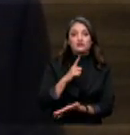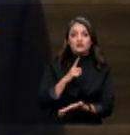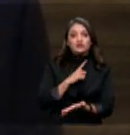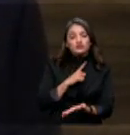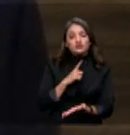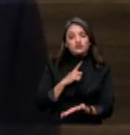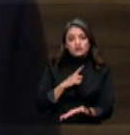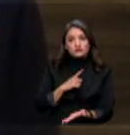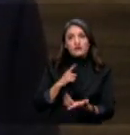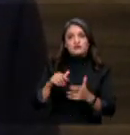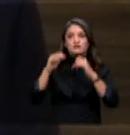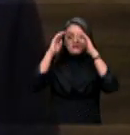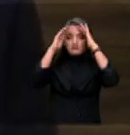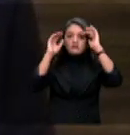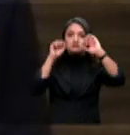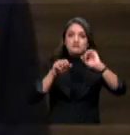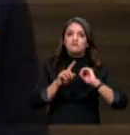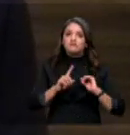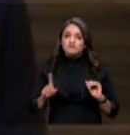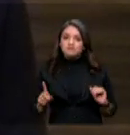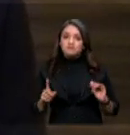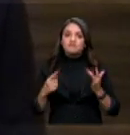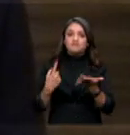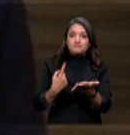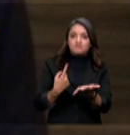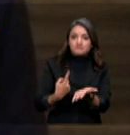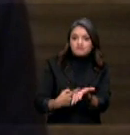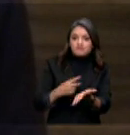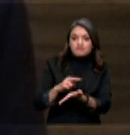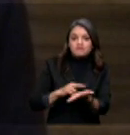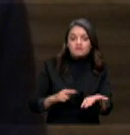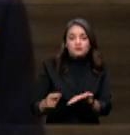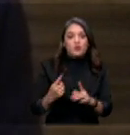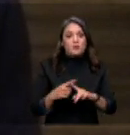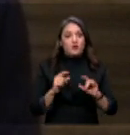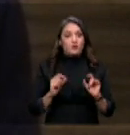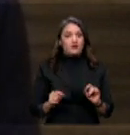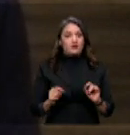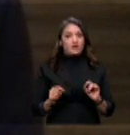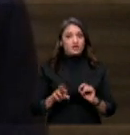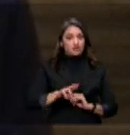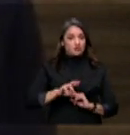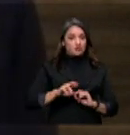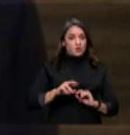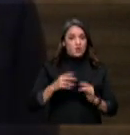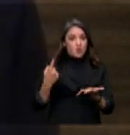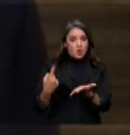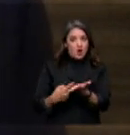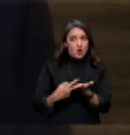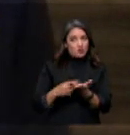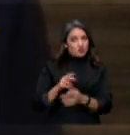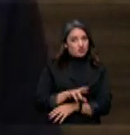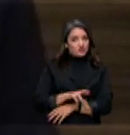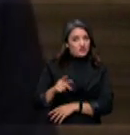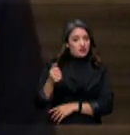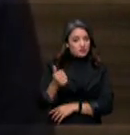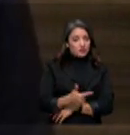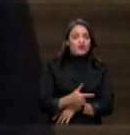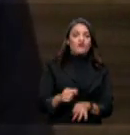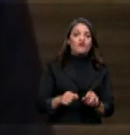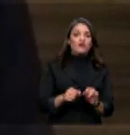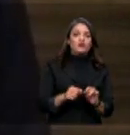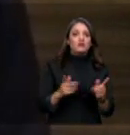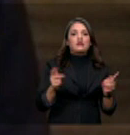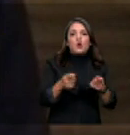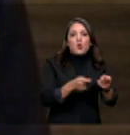situação? A situação em que, diferentemente do que previsto no acordo, é possível o controle